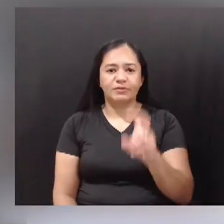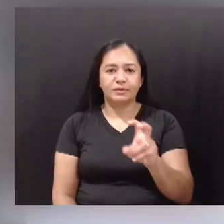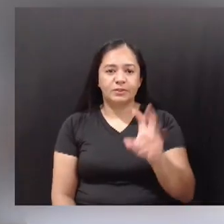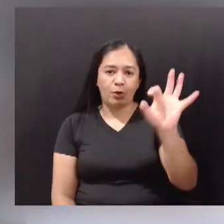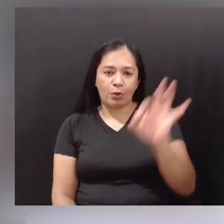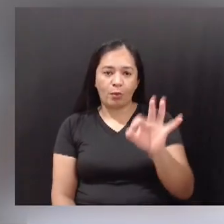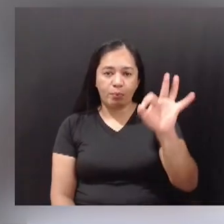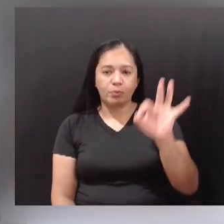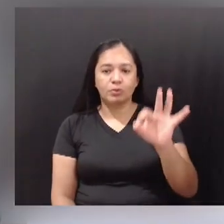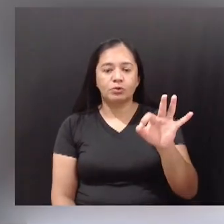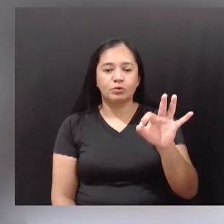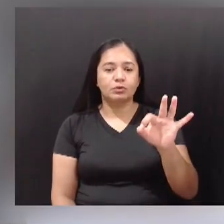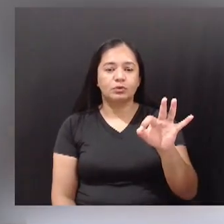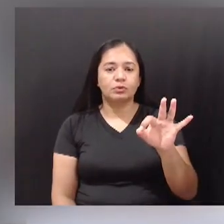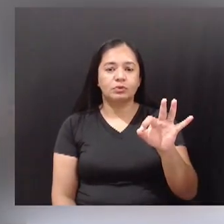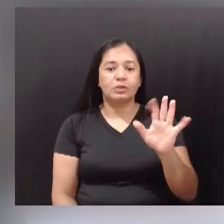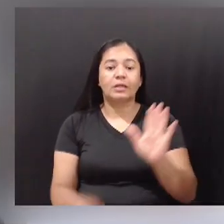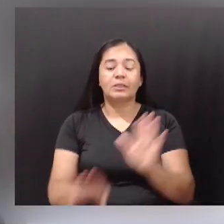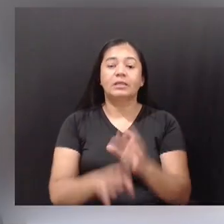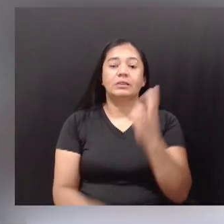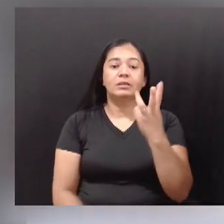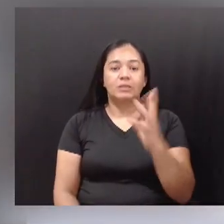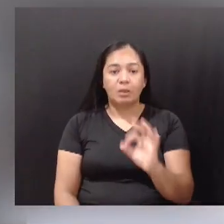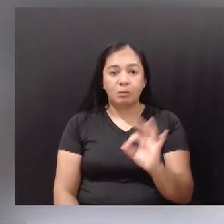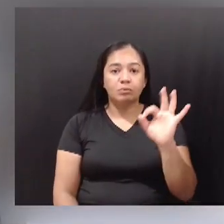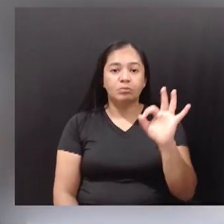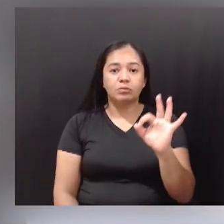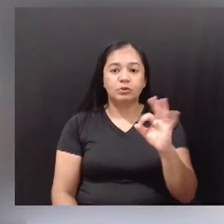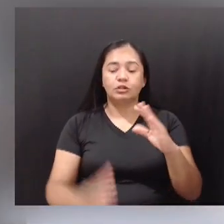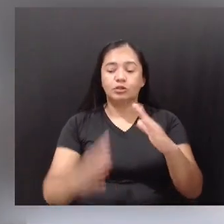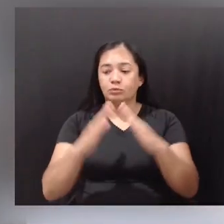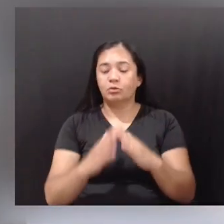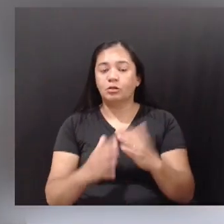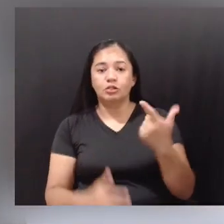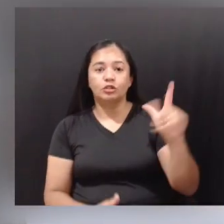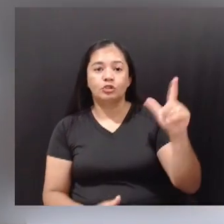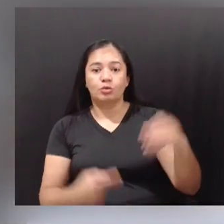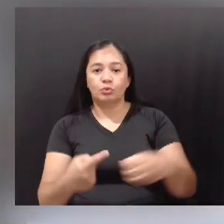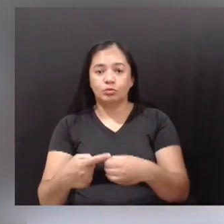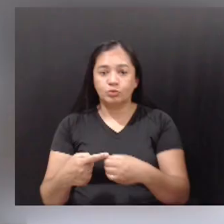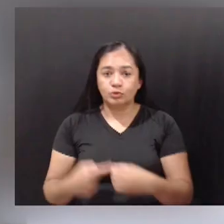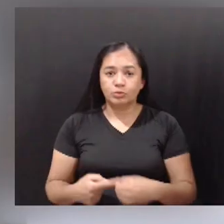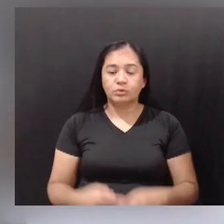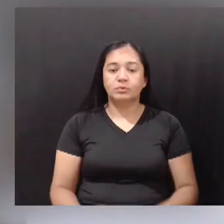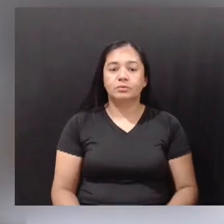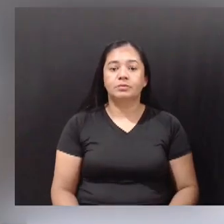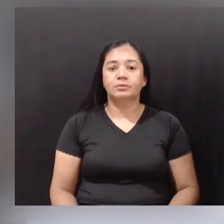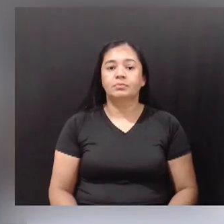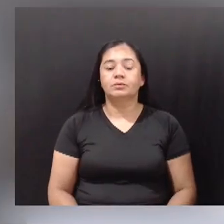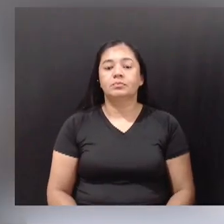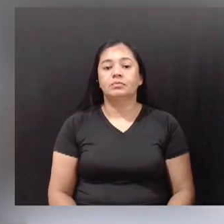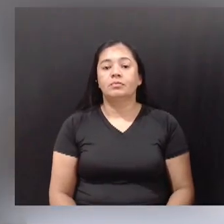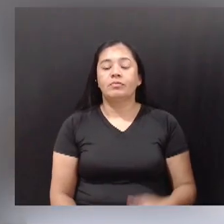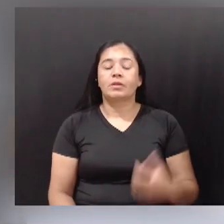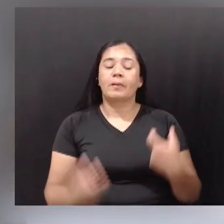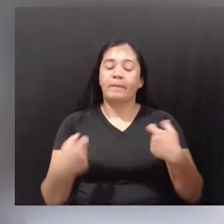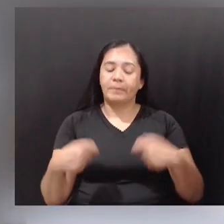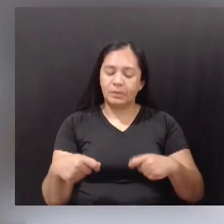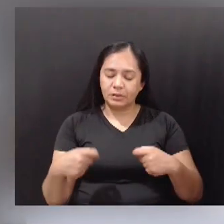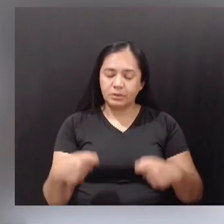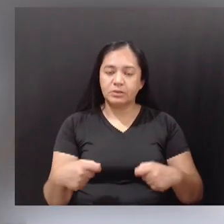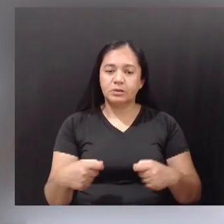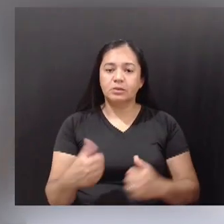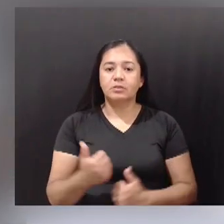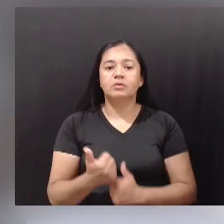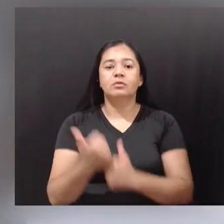25% a 30%, de moradores de outras cidades que recorrem à cidade de Campinas. Então se faz necessário um aporte para a